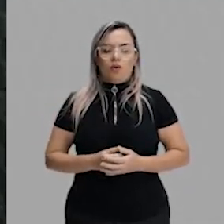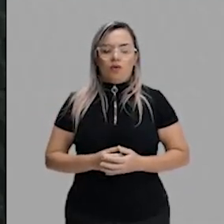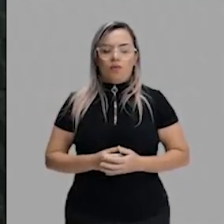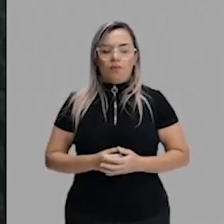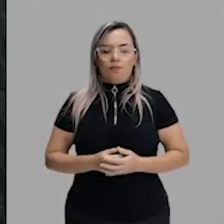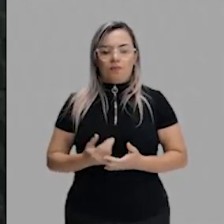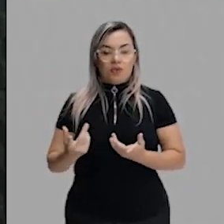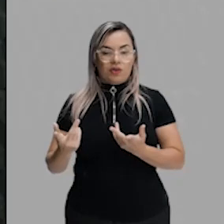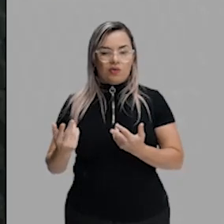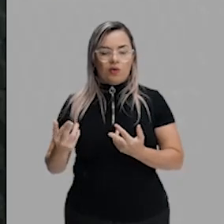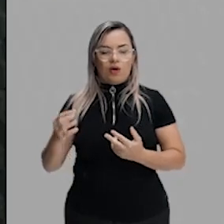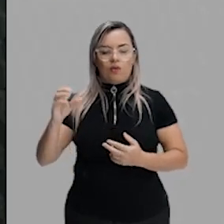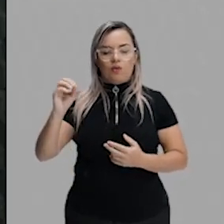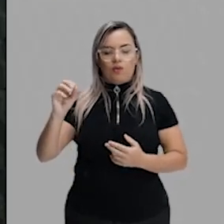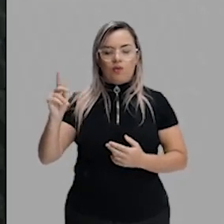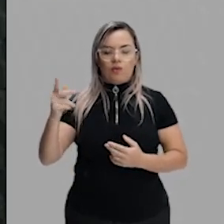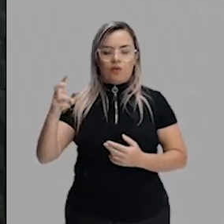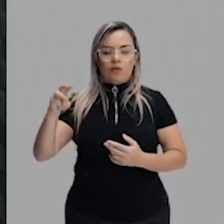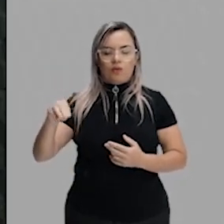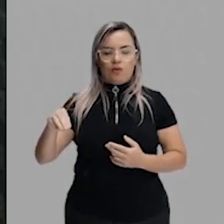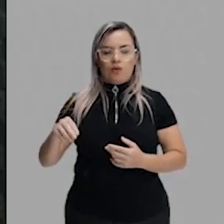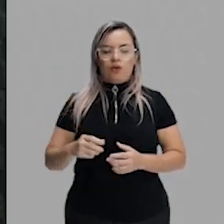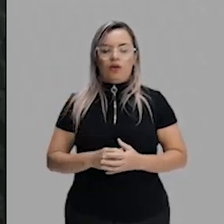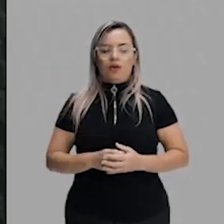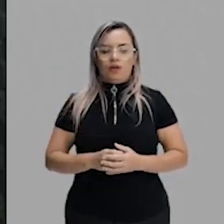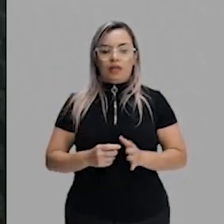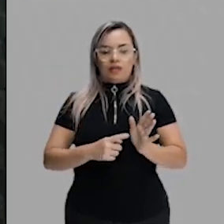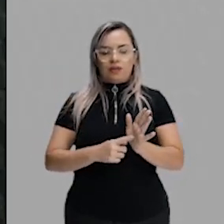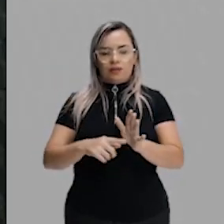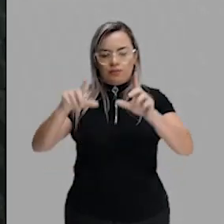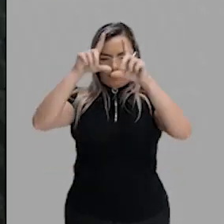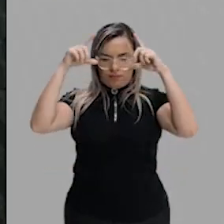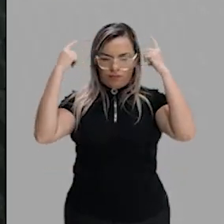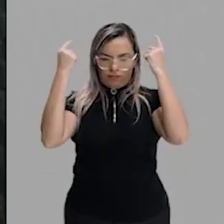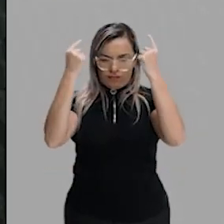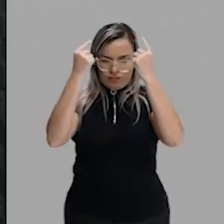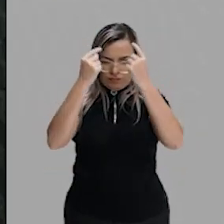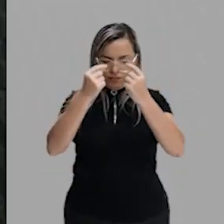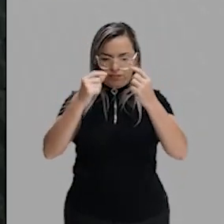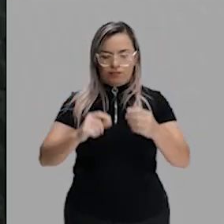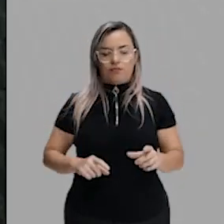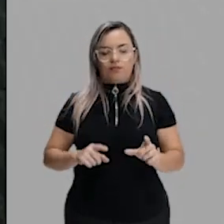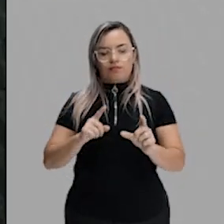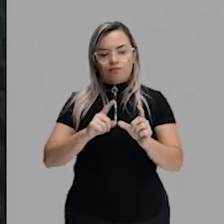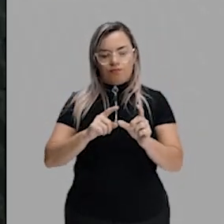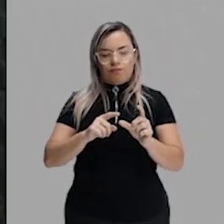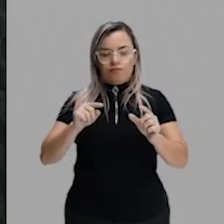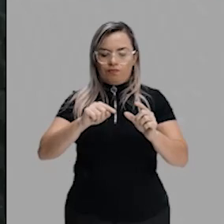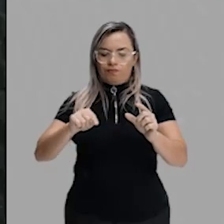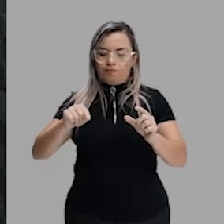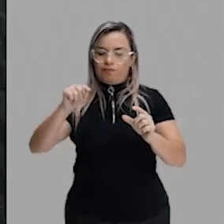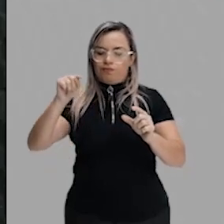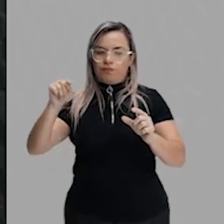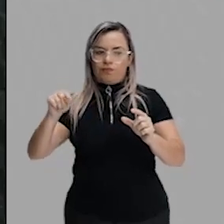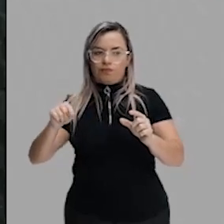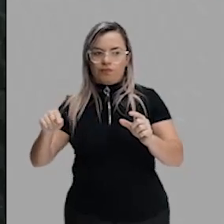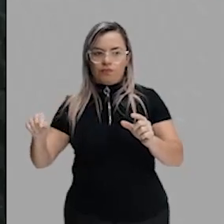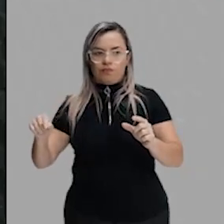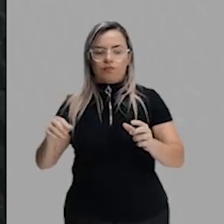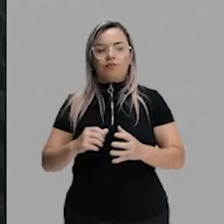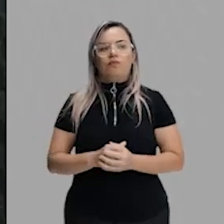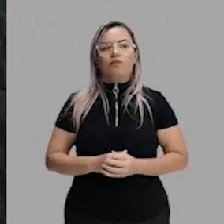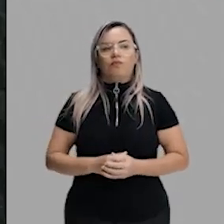Pelo ômega aí, né, lá na letra grega, né? Certo? Então, essa unidade é